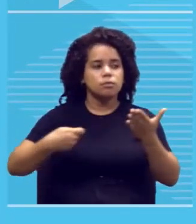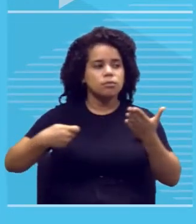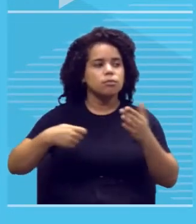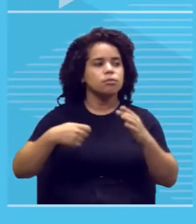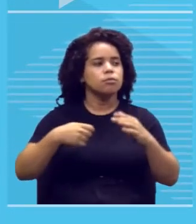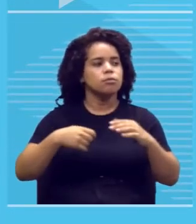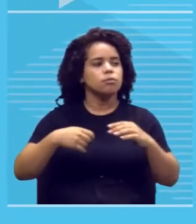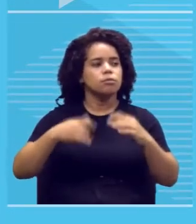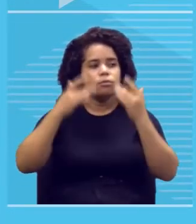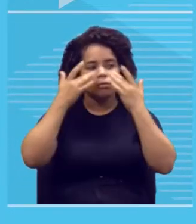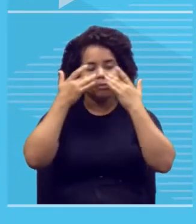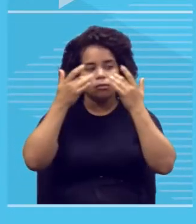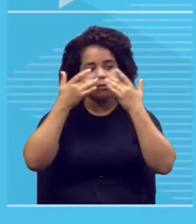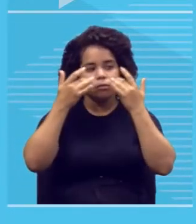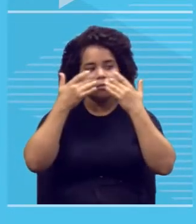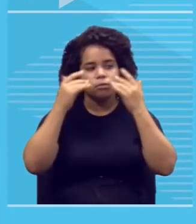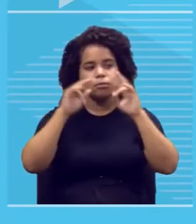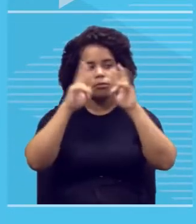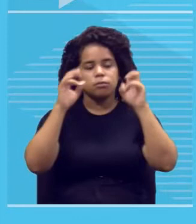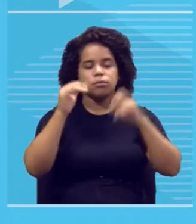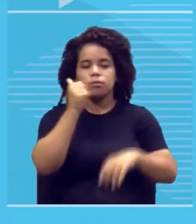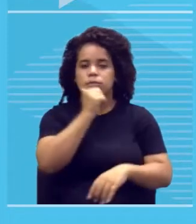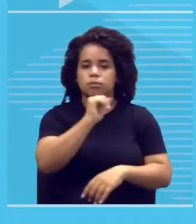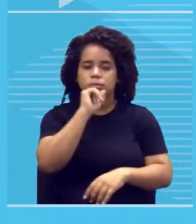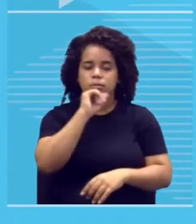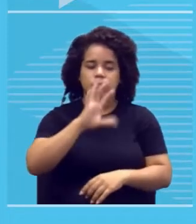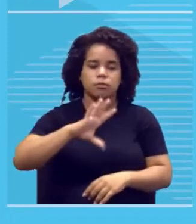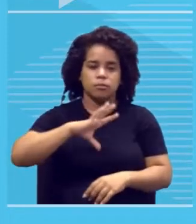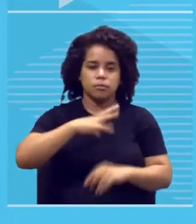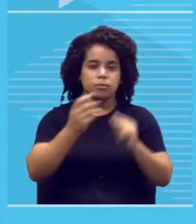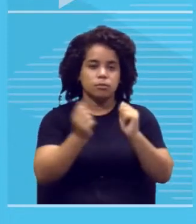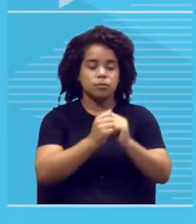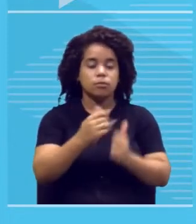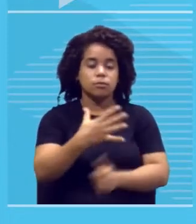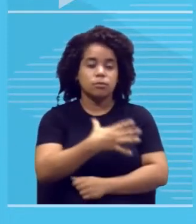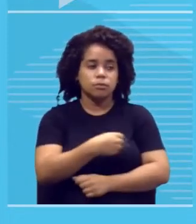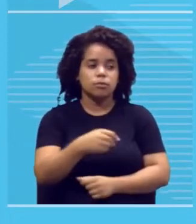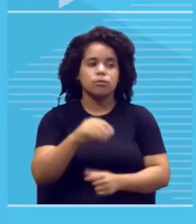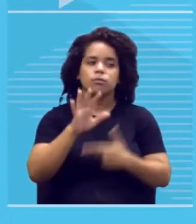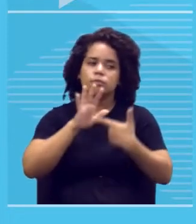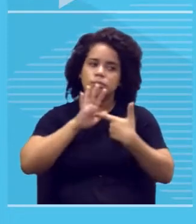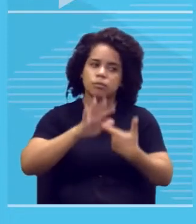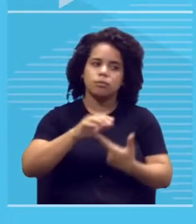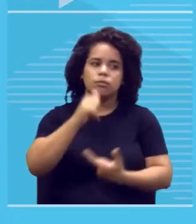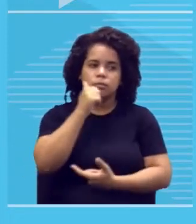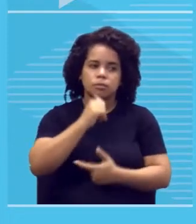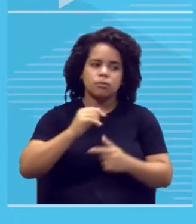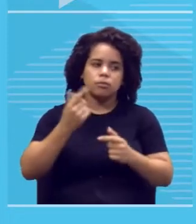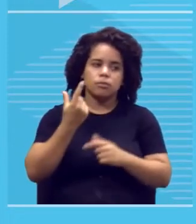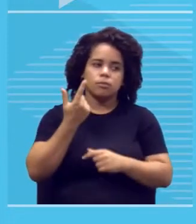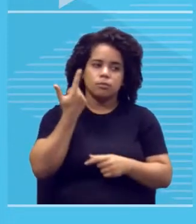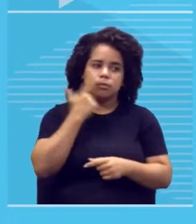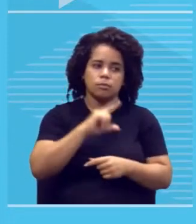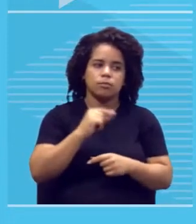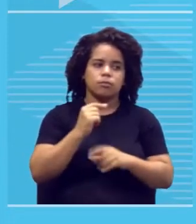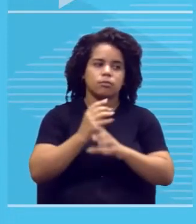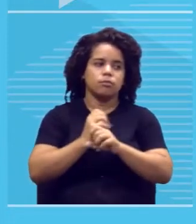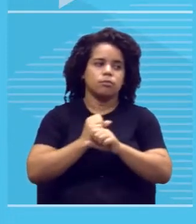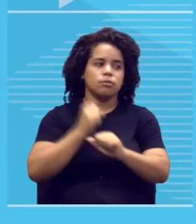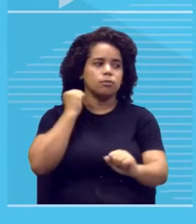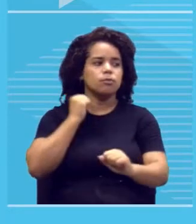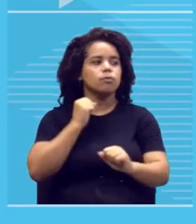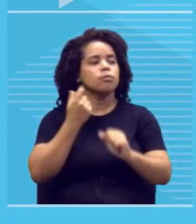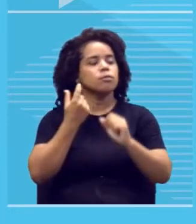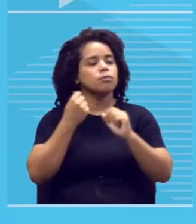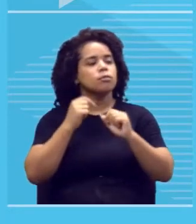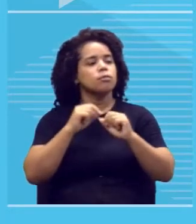aqui chamada mãe coragem e seus filhos e vai mostrar uma mulher e lucra com a guerra